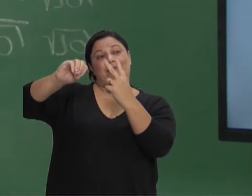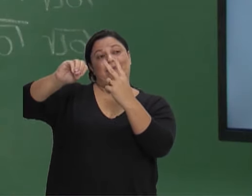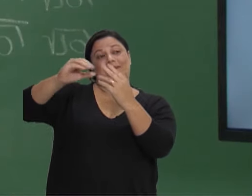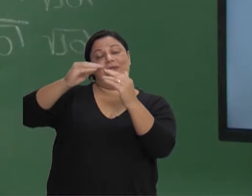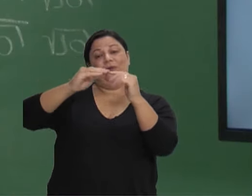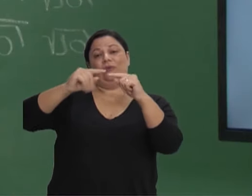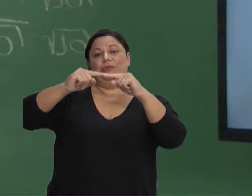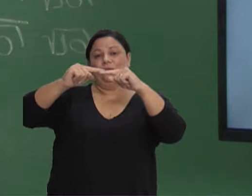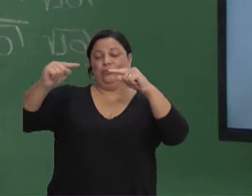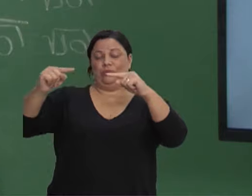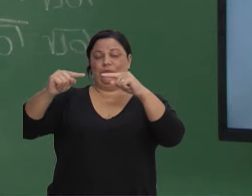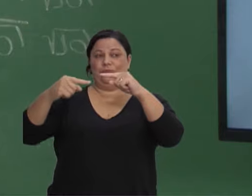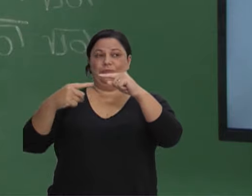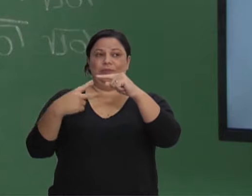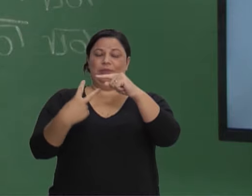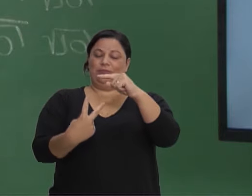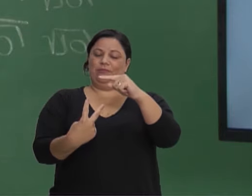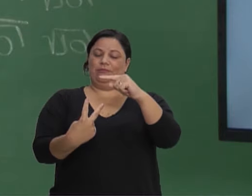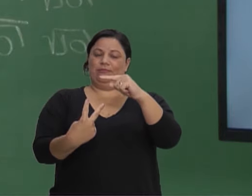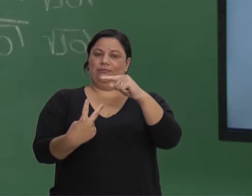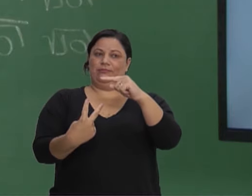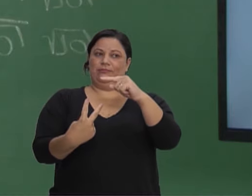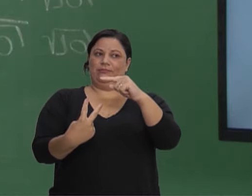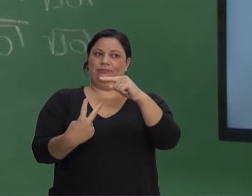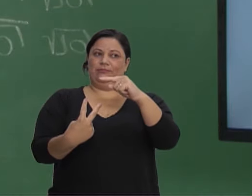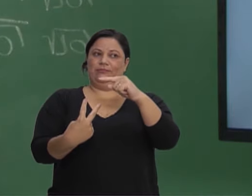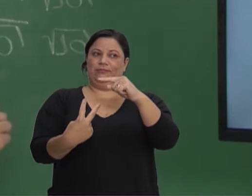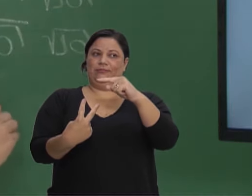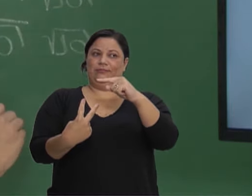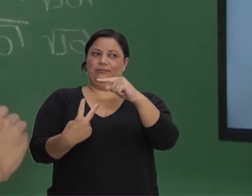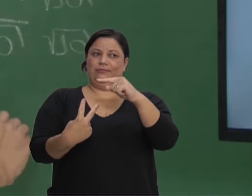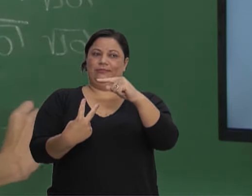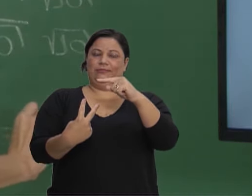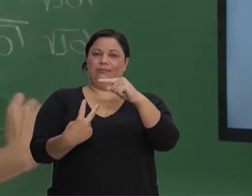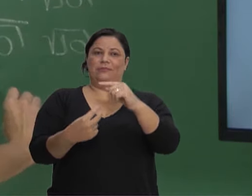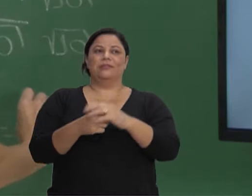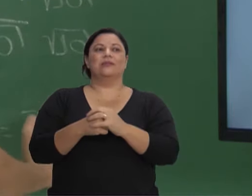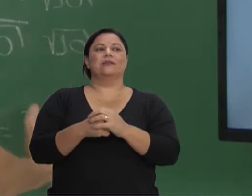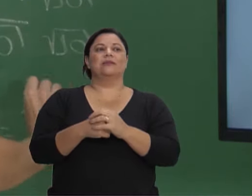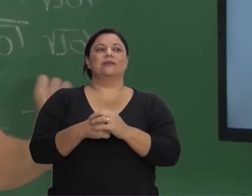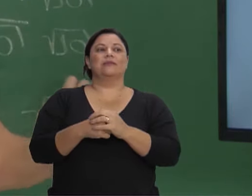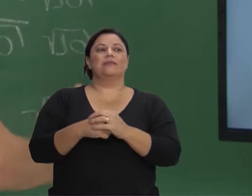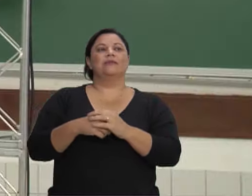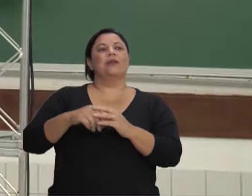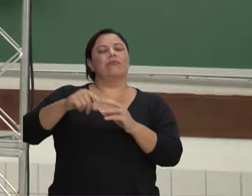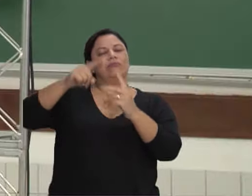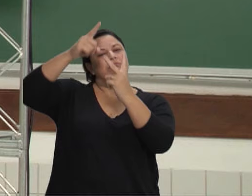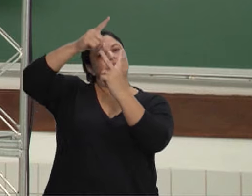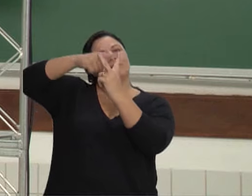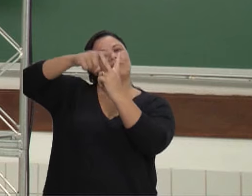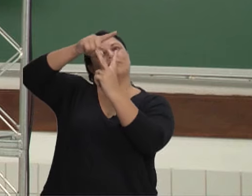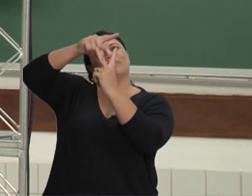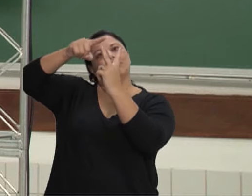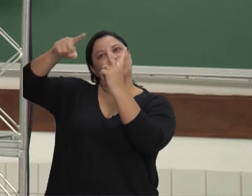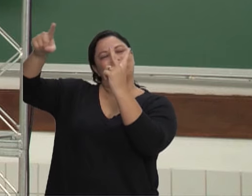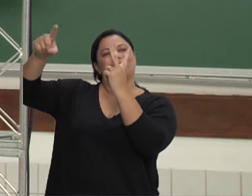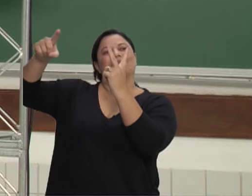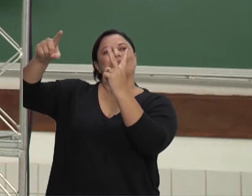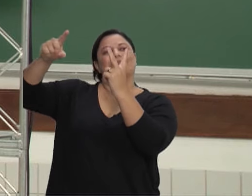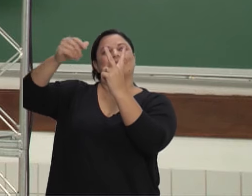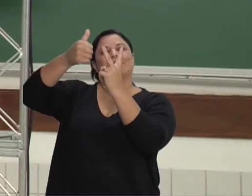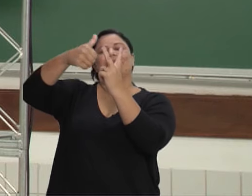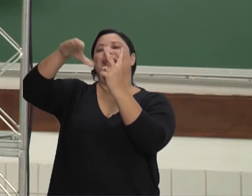sobre 2 raiz de 10. A gente fica aqui só para ficar bonito. Raiz de